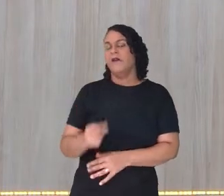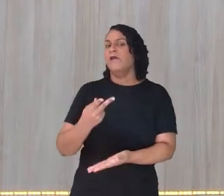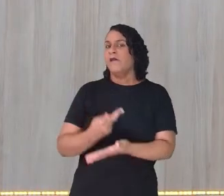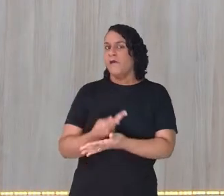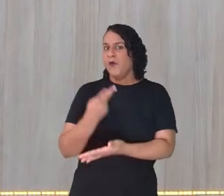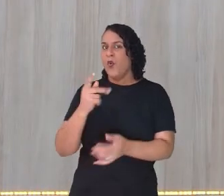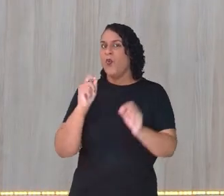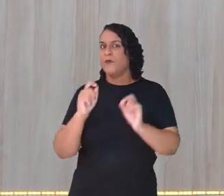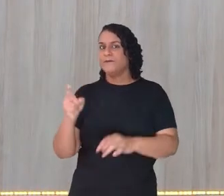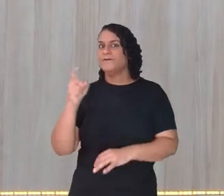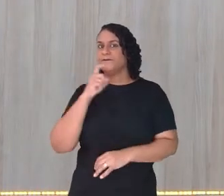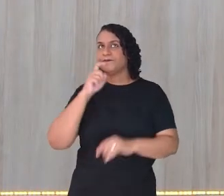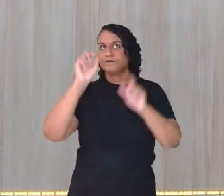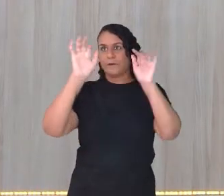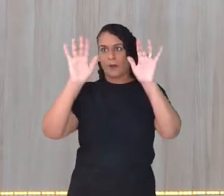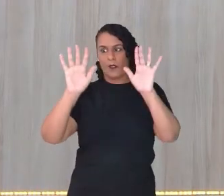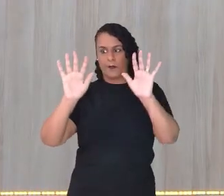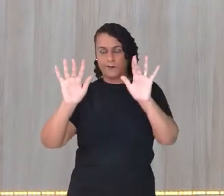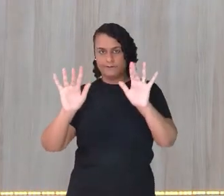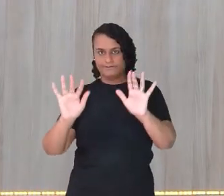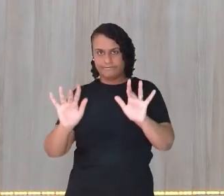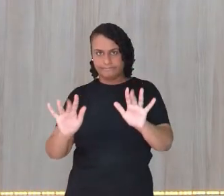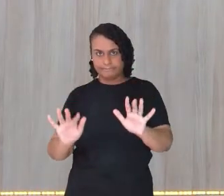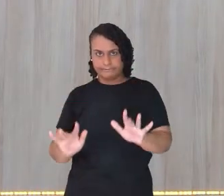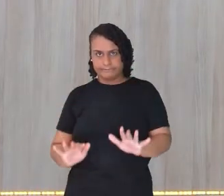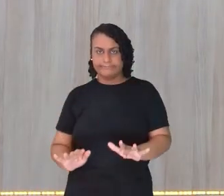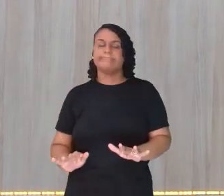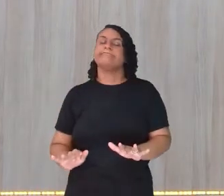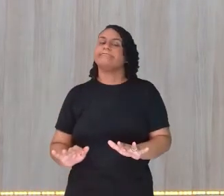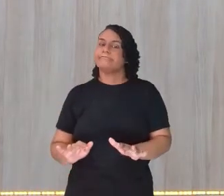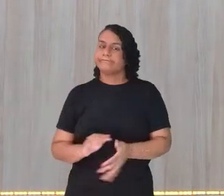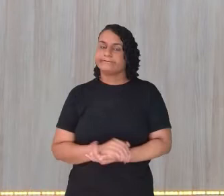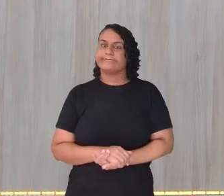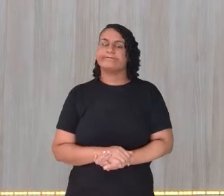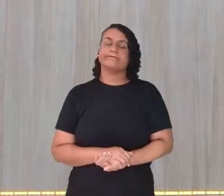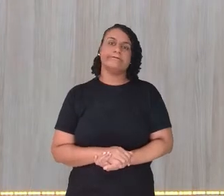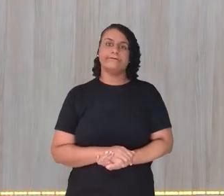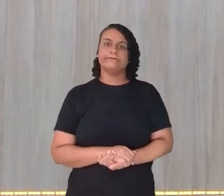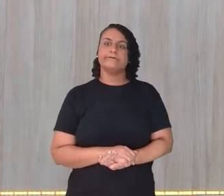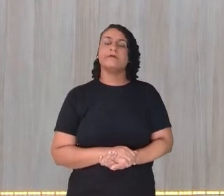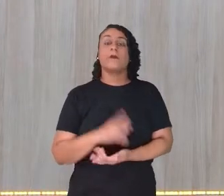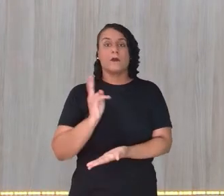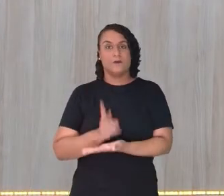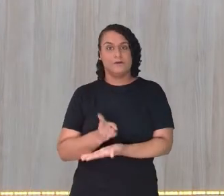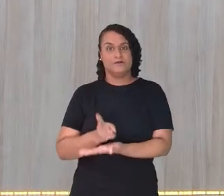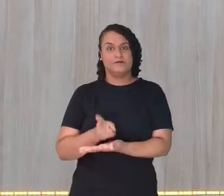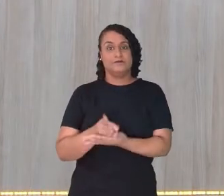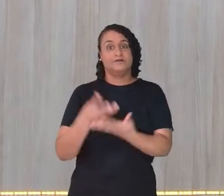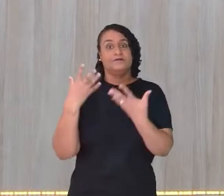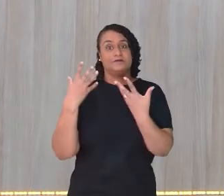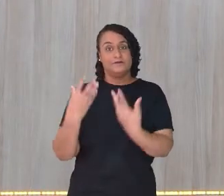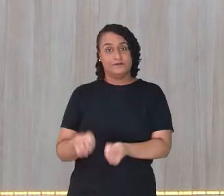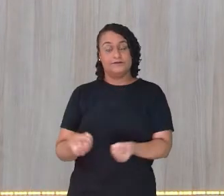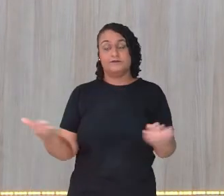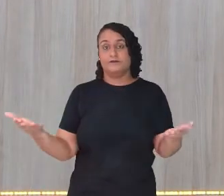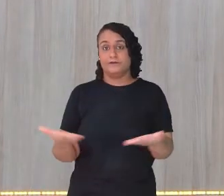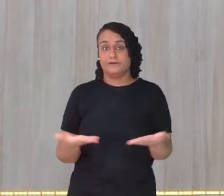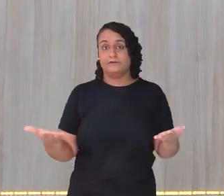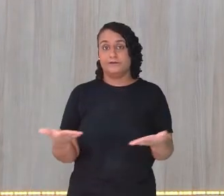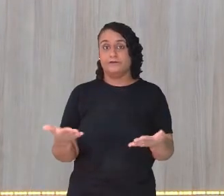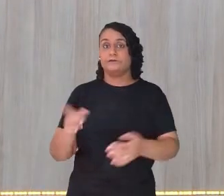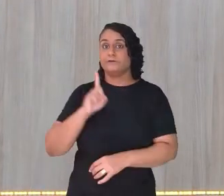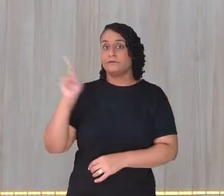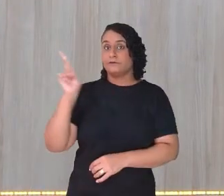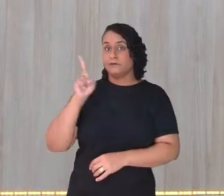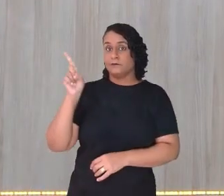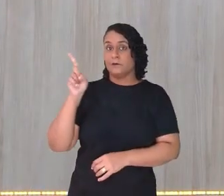uma geada, né? Pode acontecer uma chuva de granizo e assim por diante. Mas vamos continuar, porque agora esse esquema